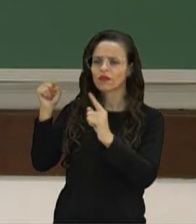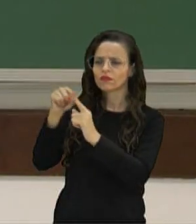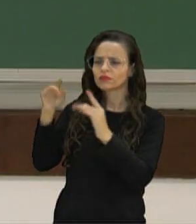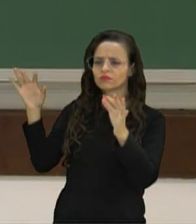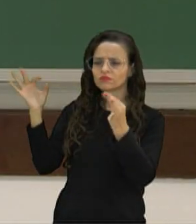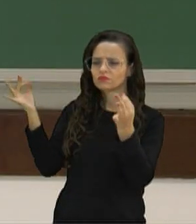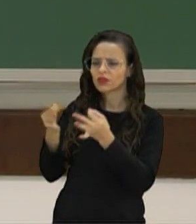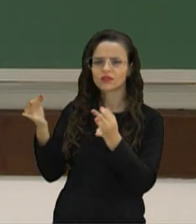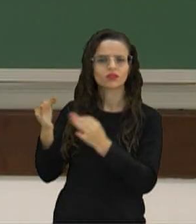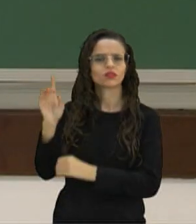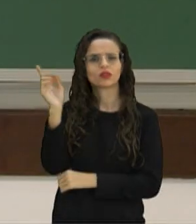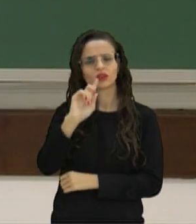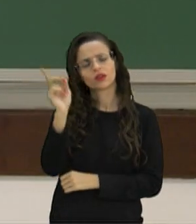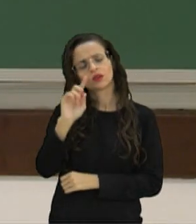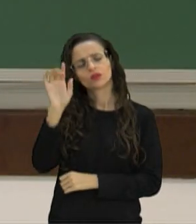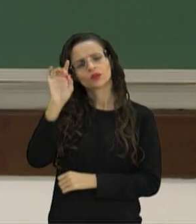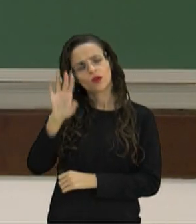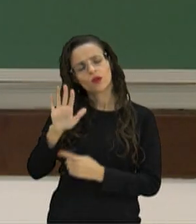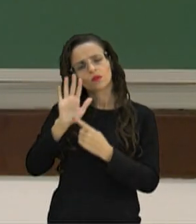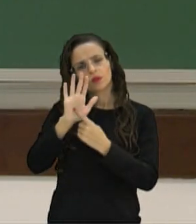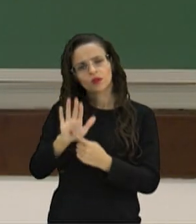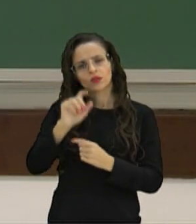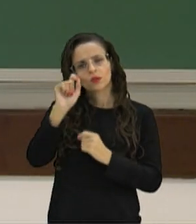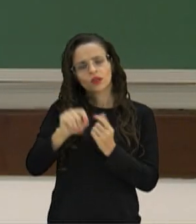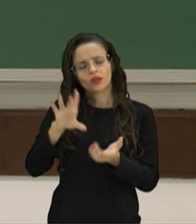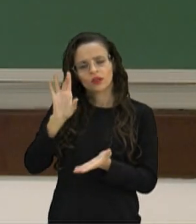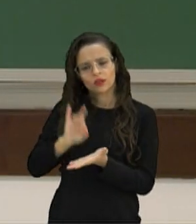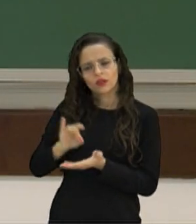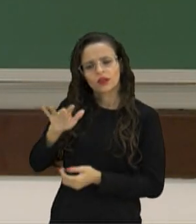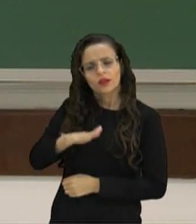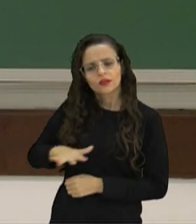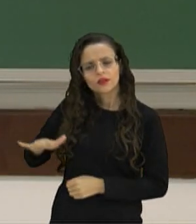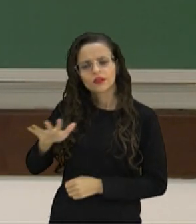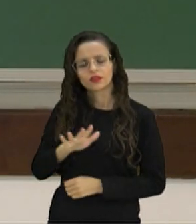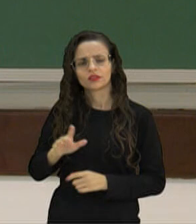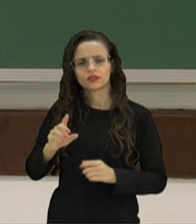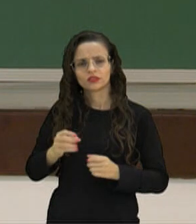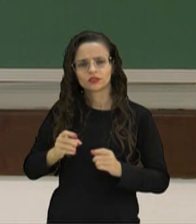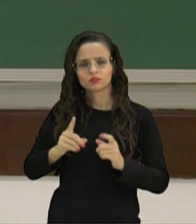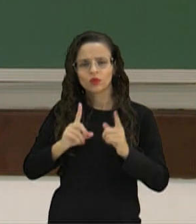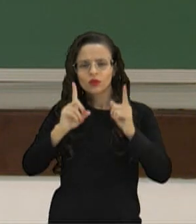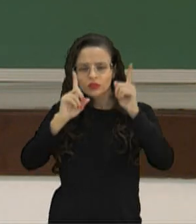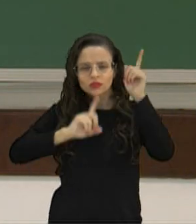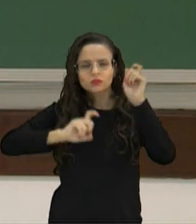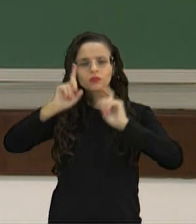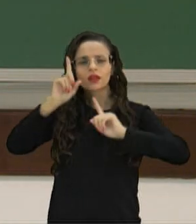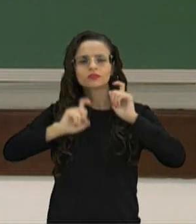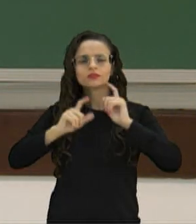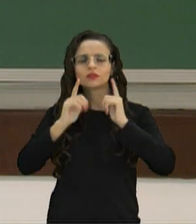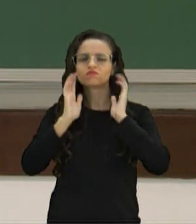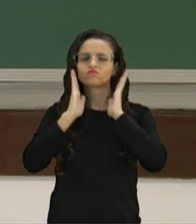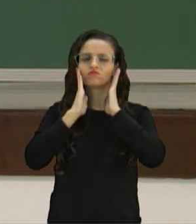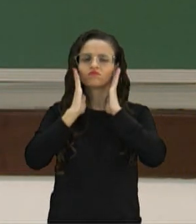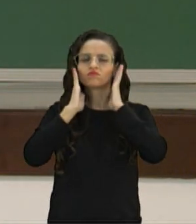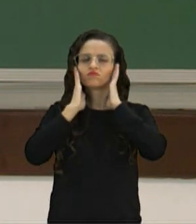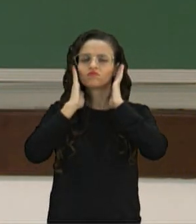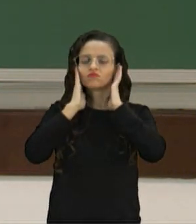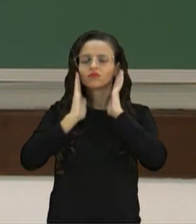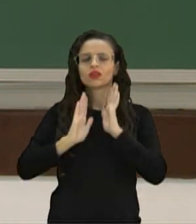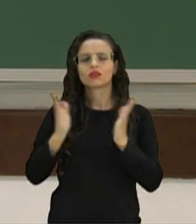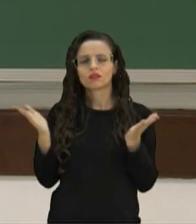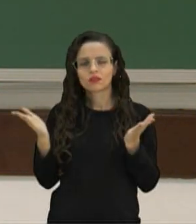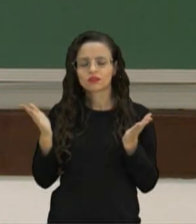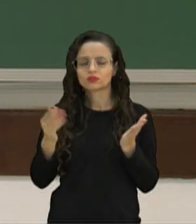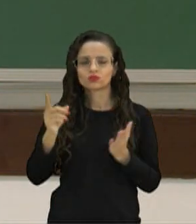representação ideal, mas elas trazem muitas vezes o realismo, a expressão, as rugas, né, das personagens. Então não